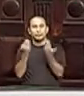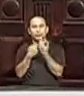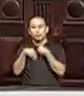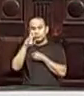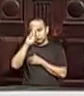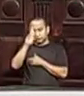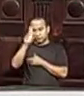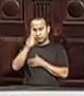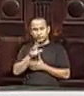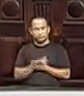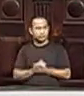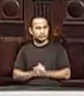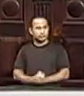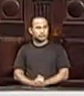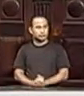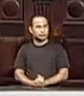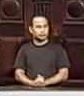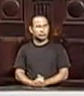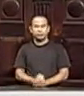chefia